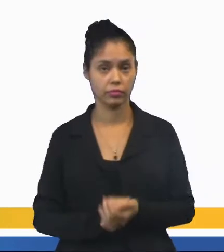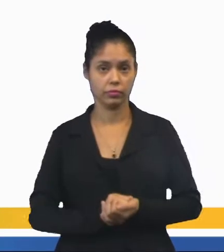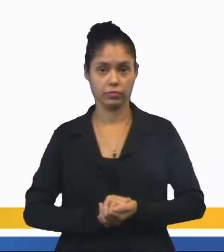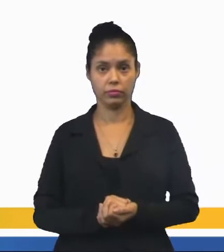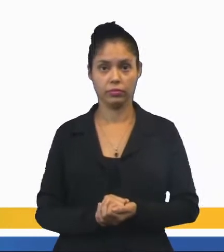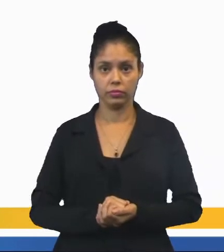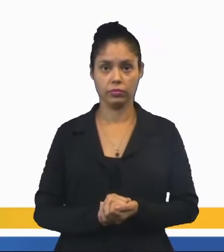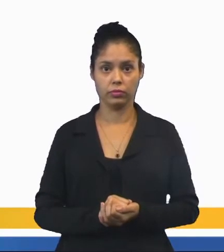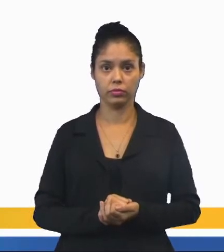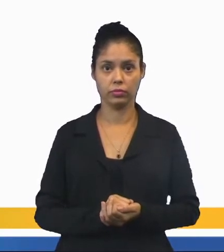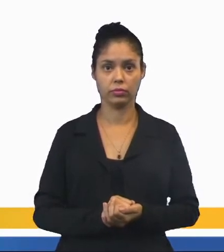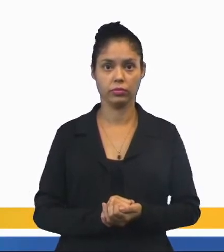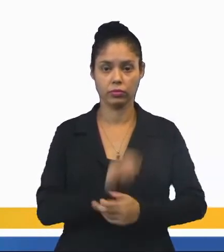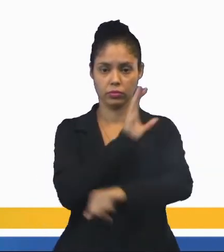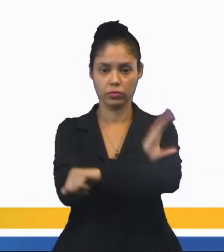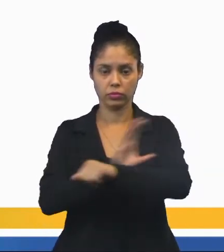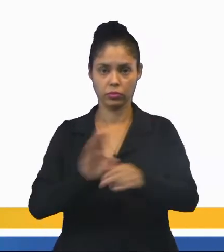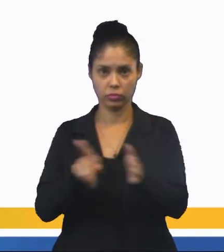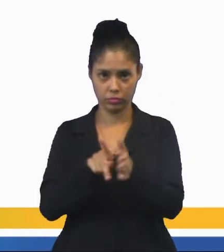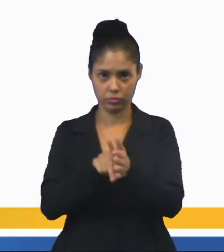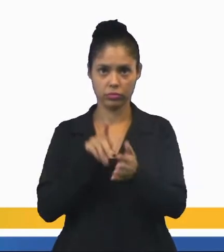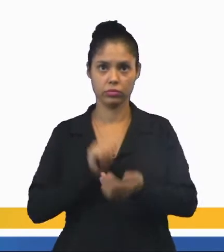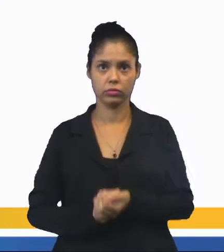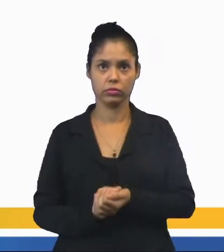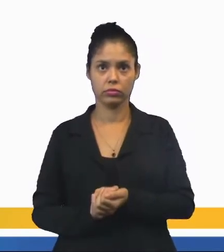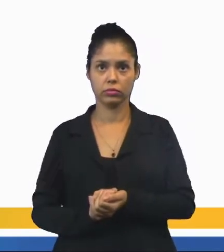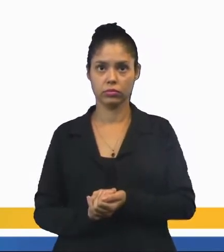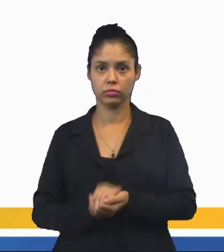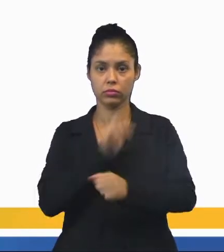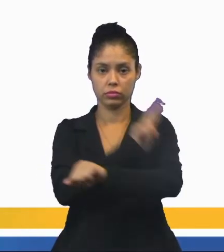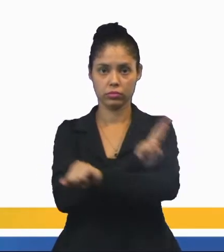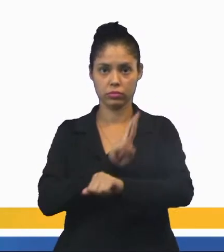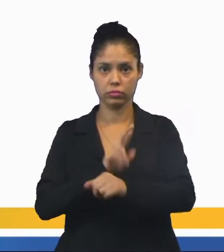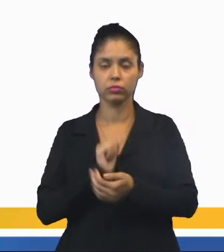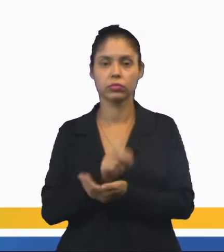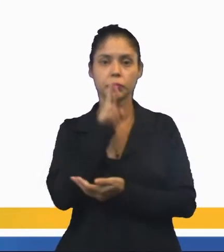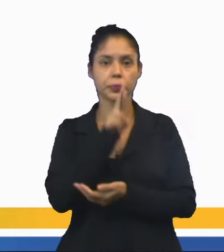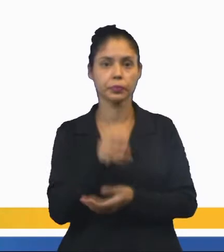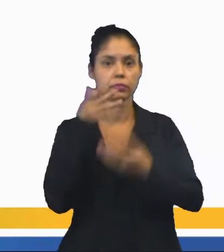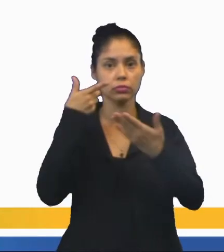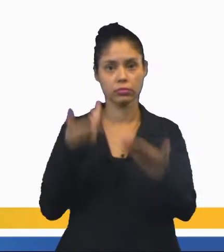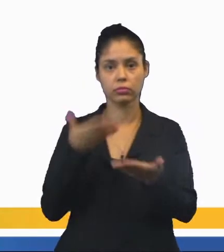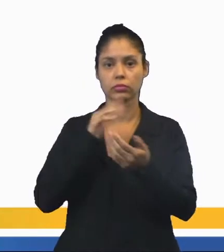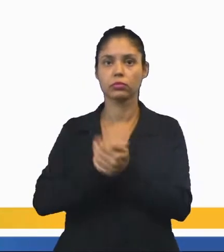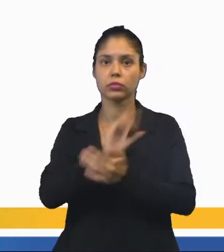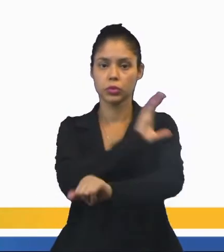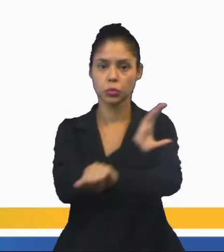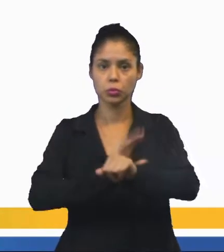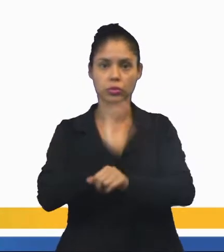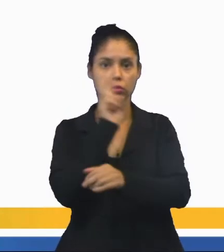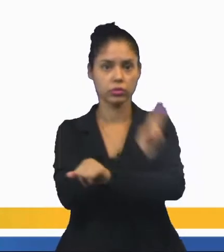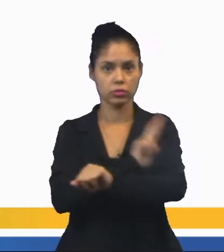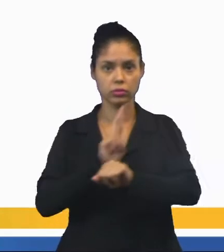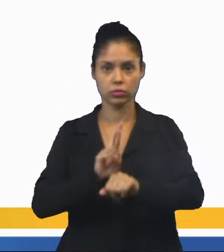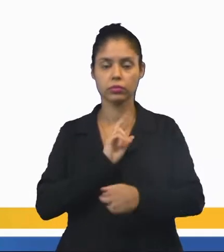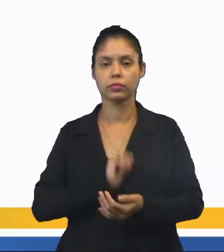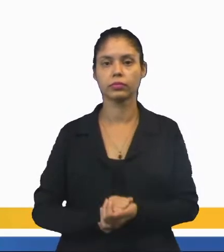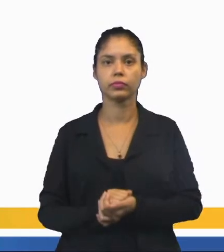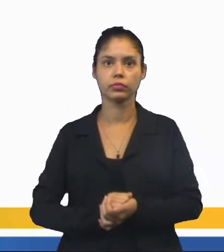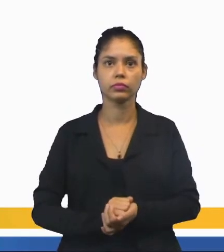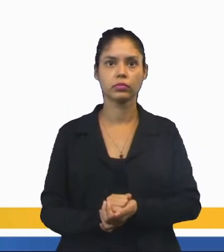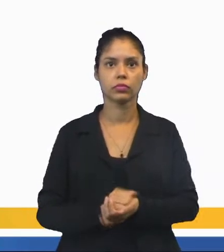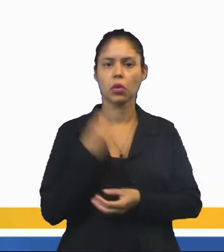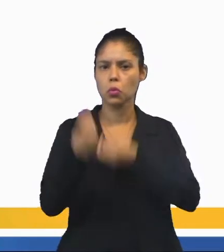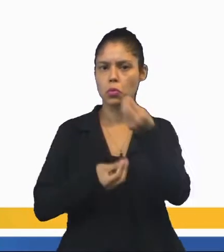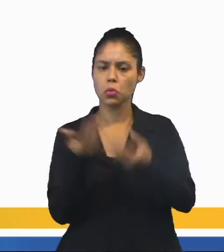entre a cultura propriamente dita e a religião. O resultado é a cultura religiosa. Então, o modo como